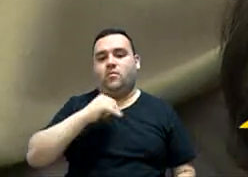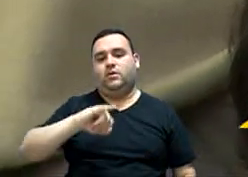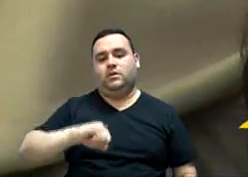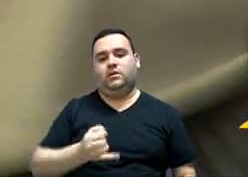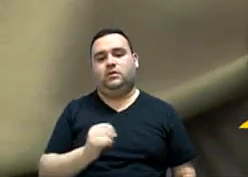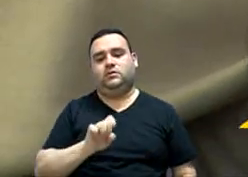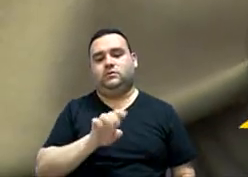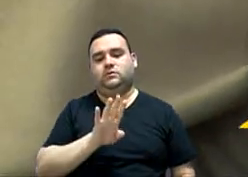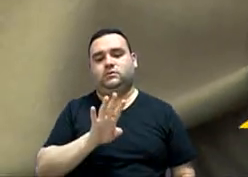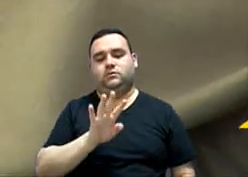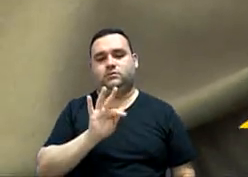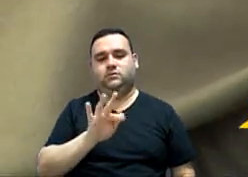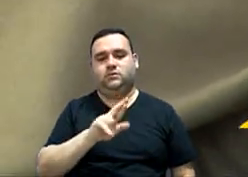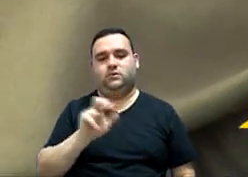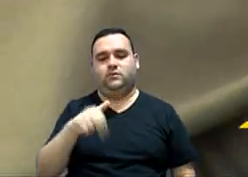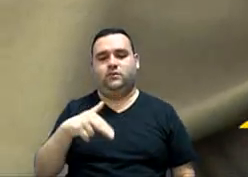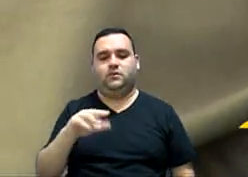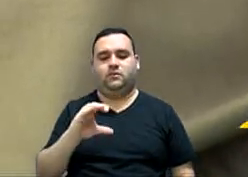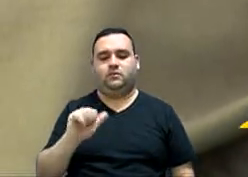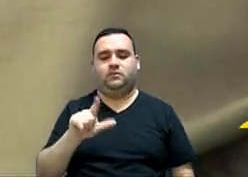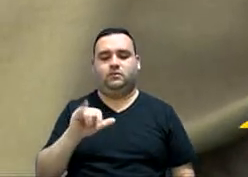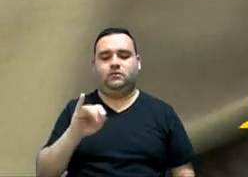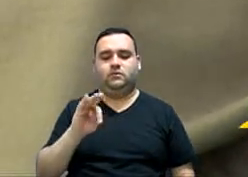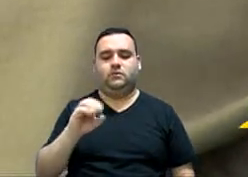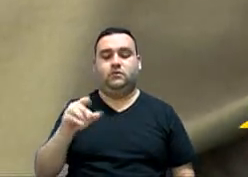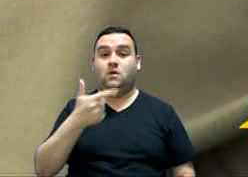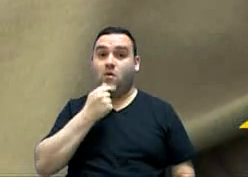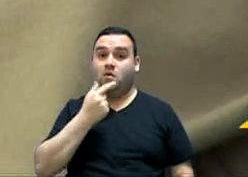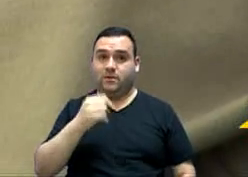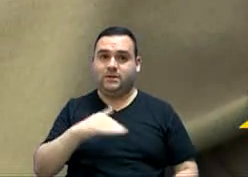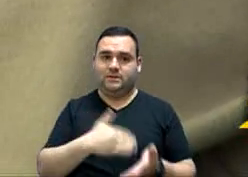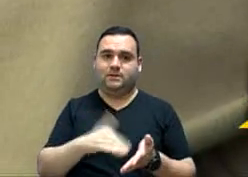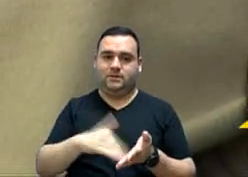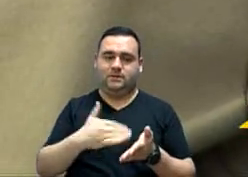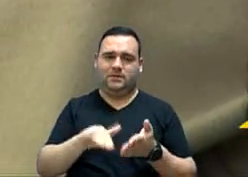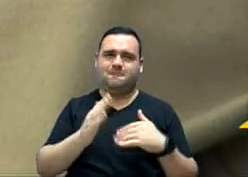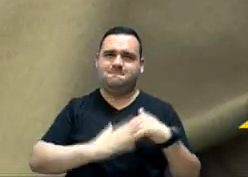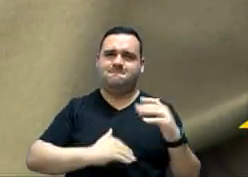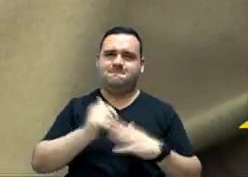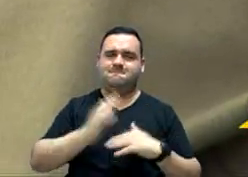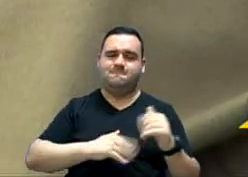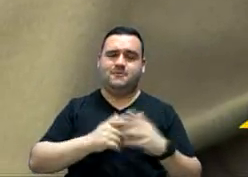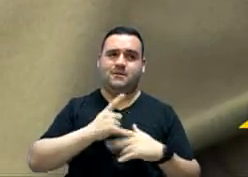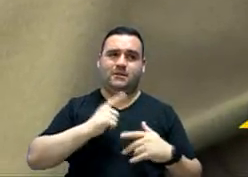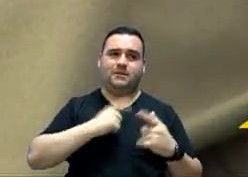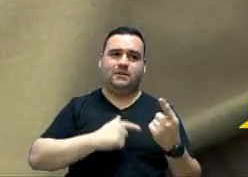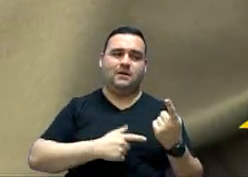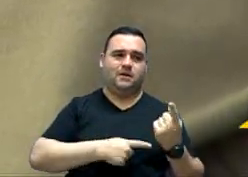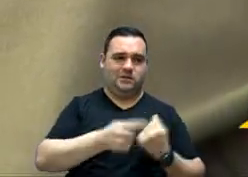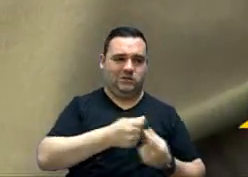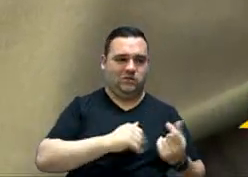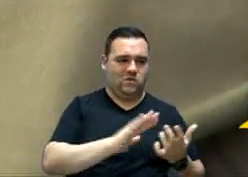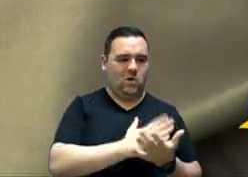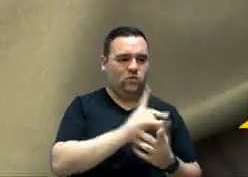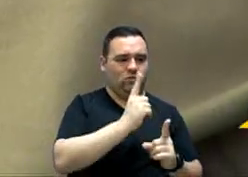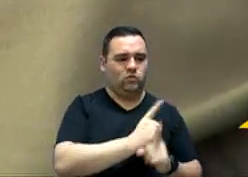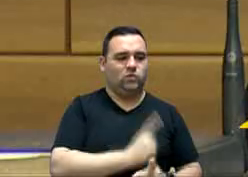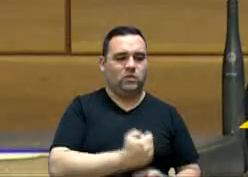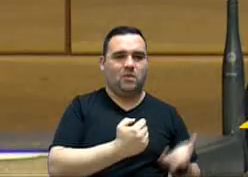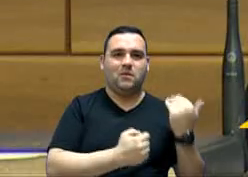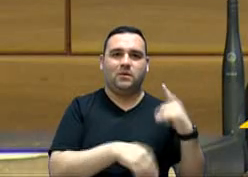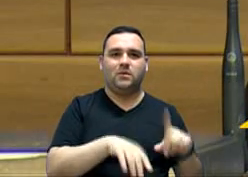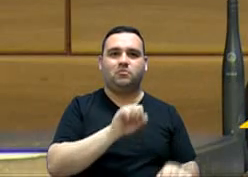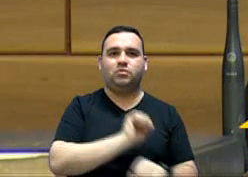Jefferson Calixto, o atual secretário, com maestria conduziu recursos que estavam